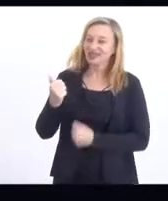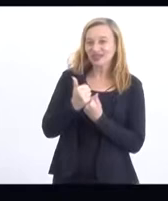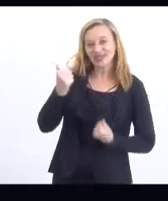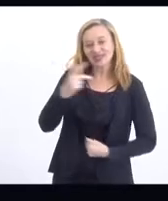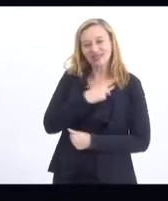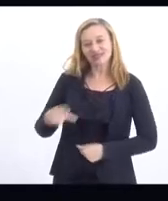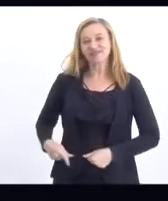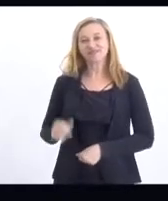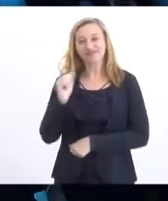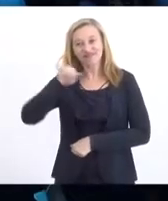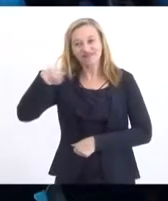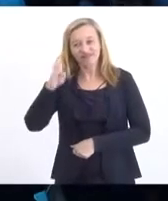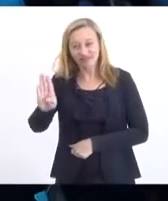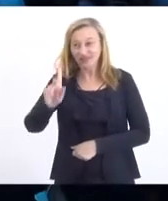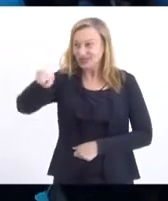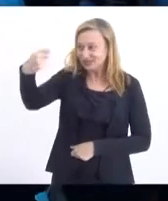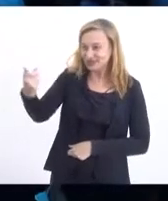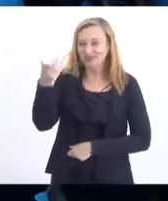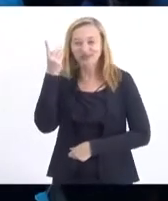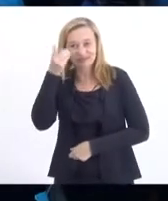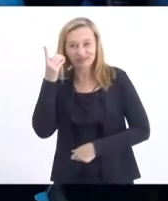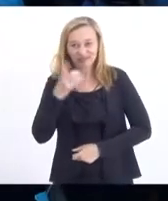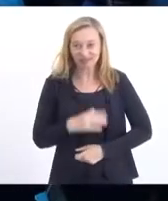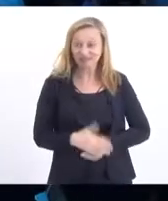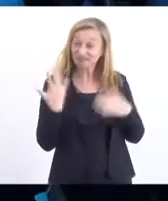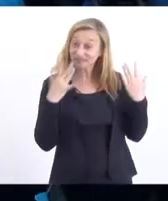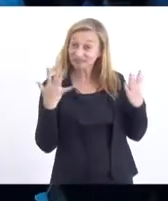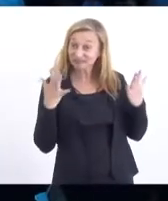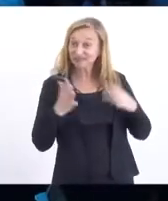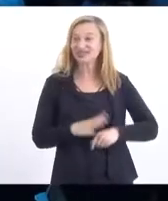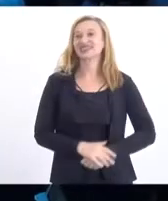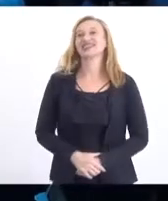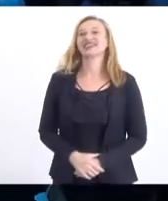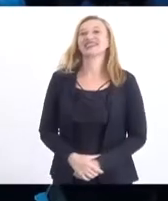vice-presidente Jair Bittencourt e os demais deputados.